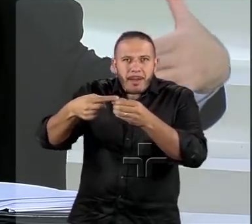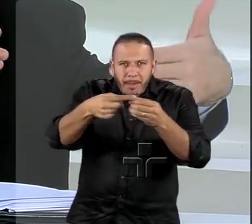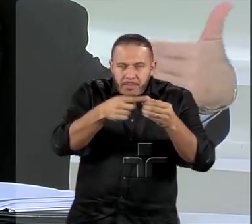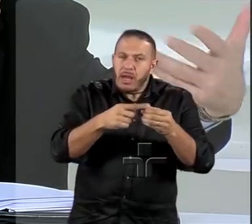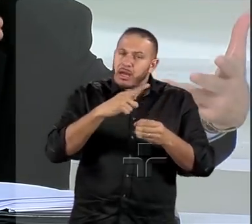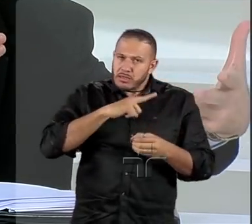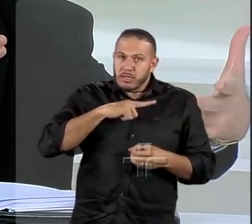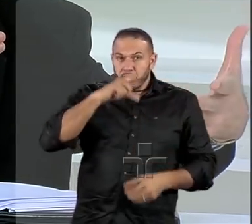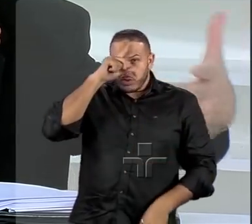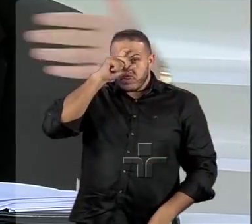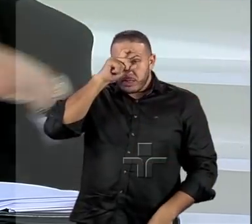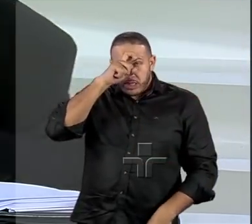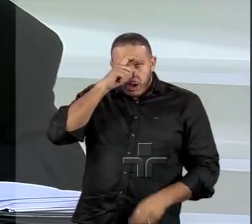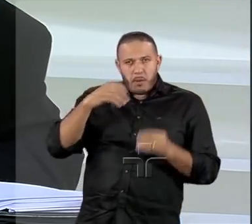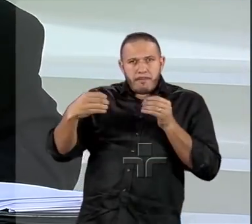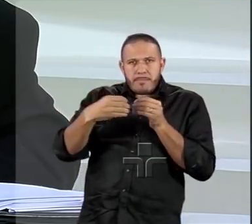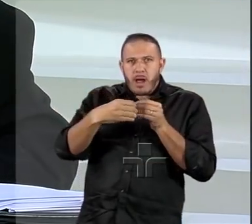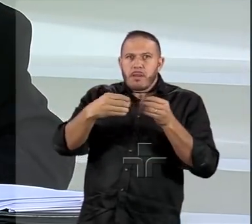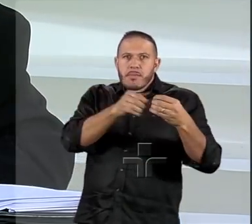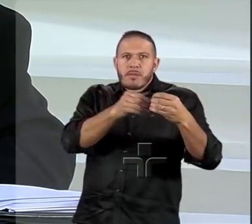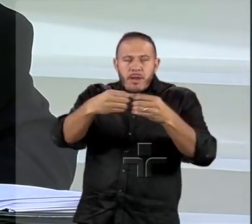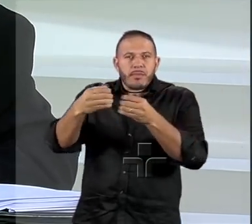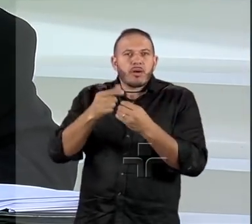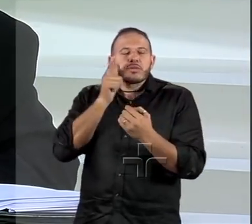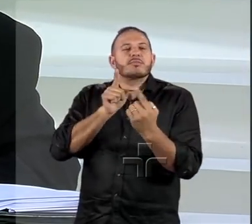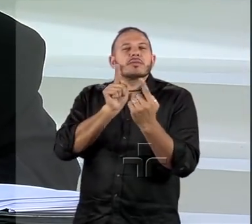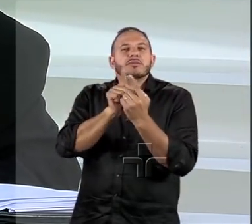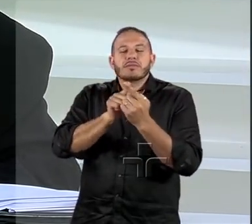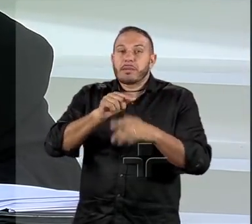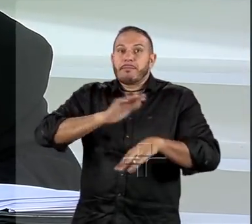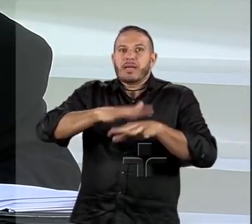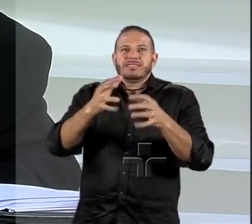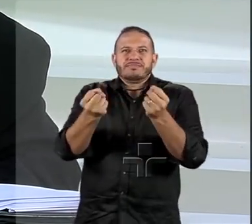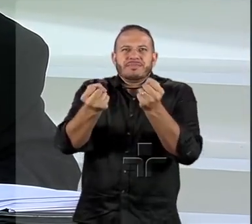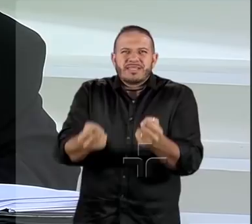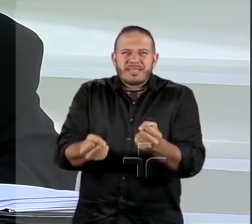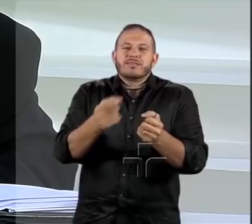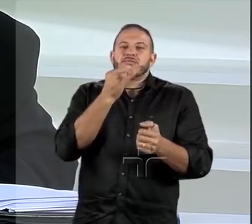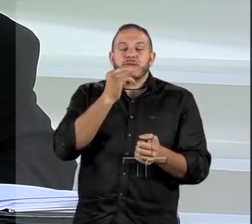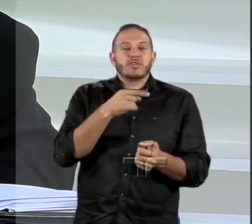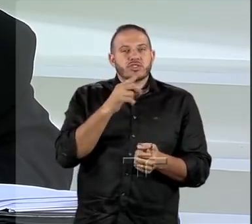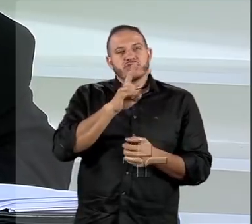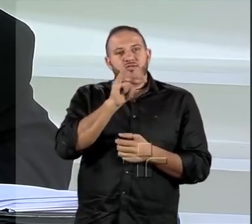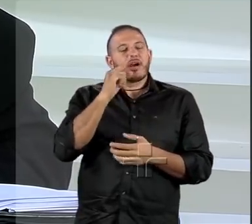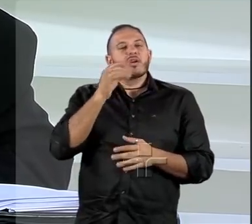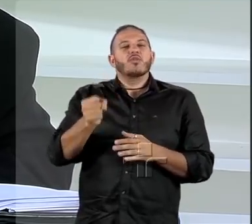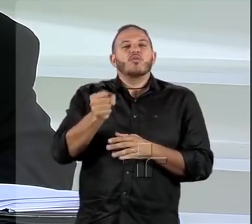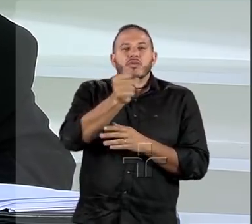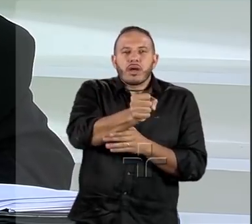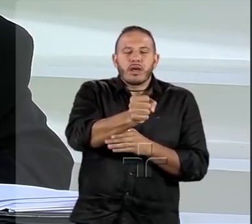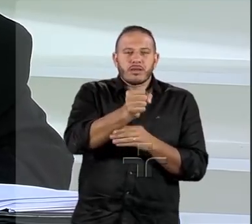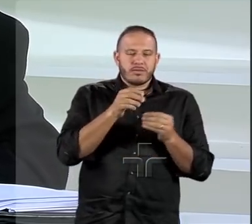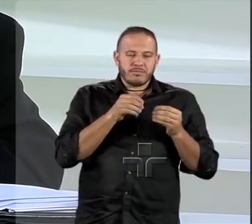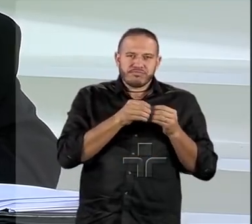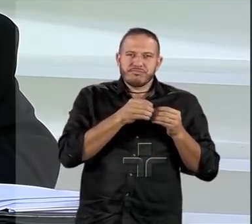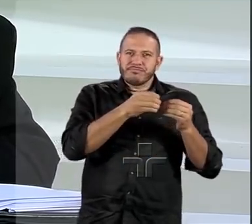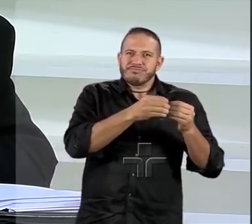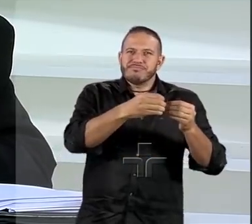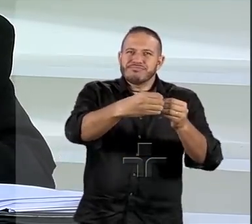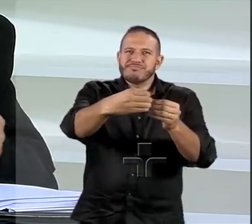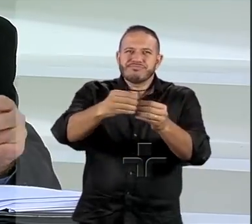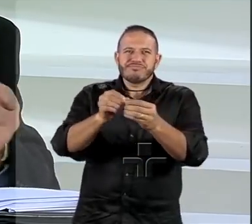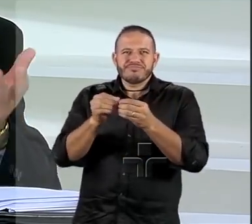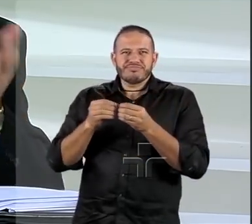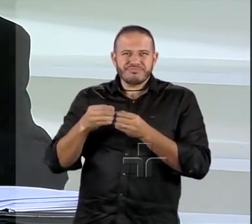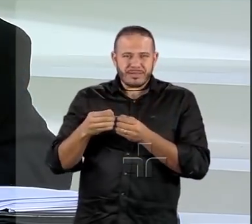hospitais regionais para atendimento da alta complexidade. Então, nós vamos colocar por micro-regiões. Isso